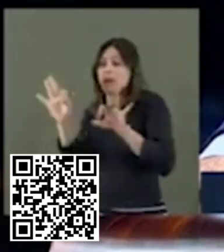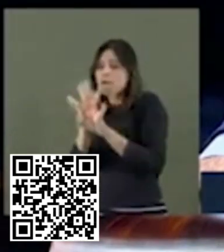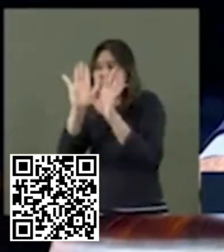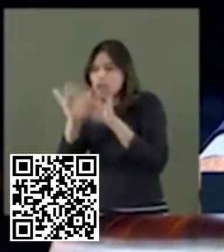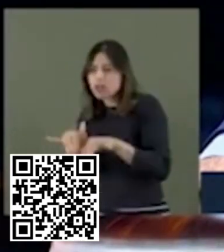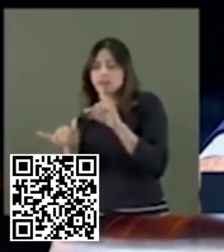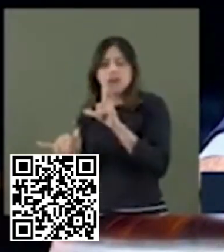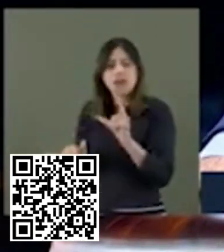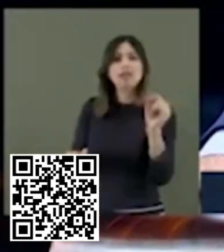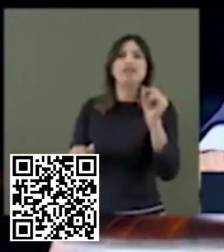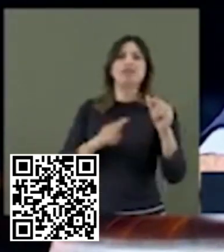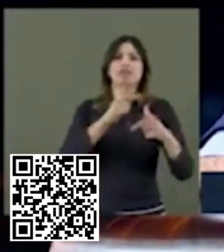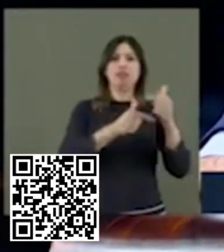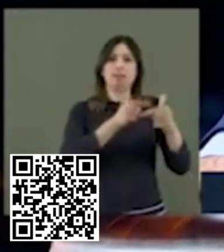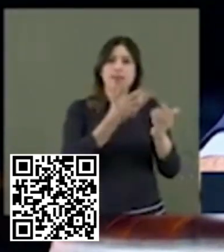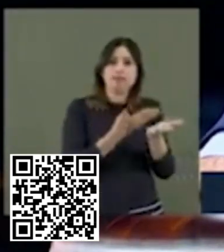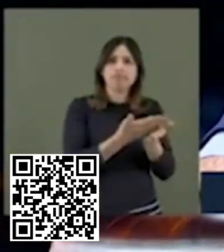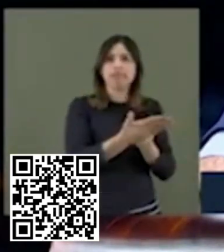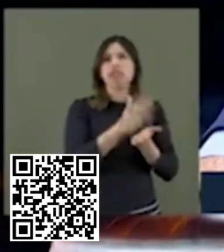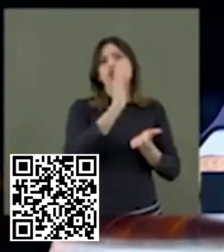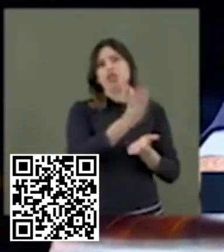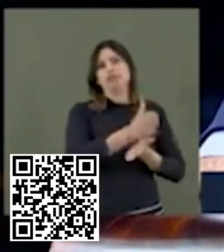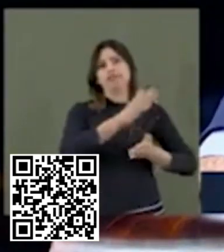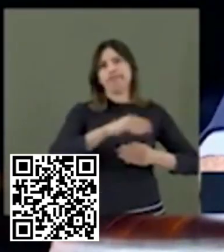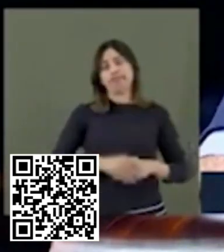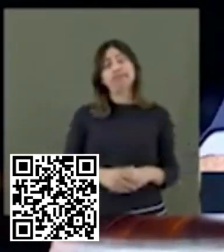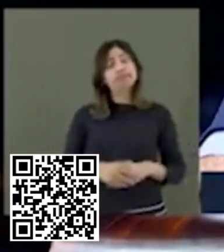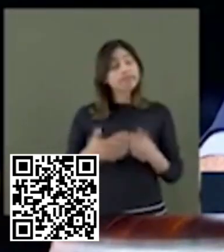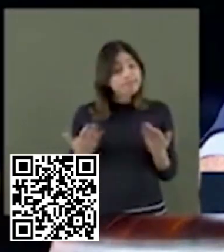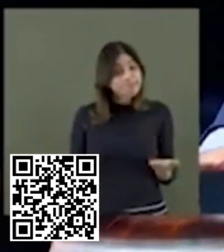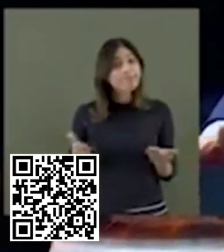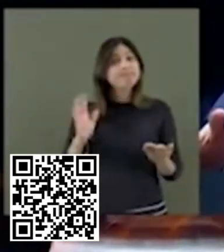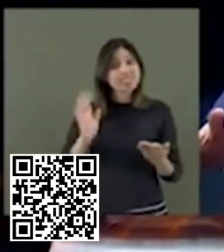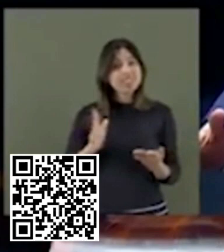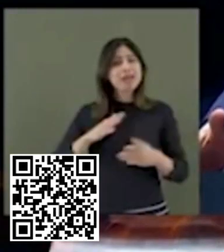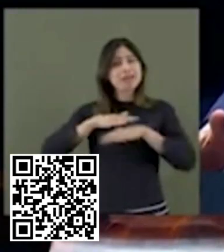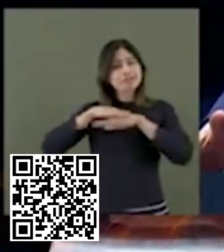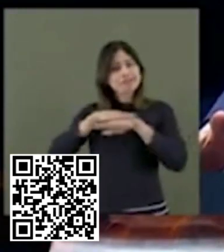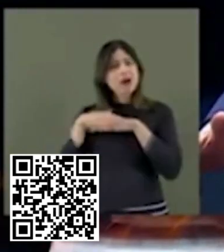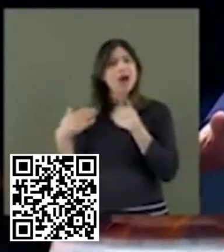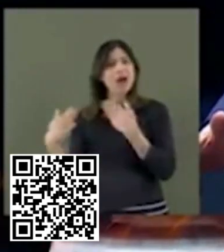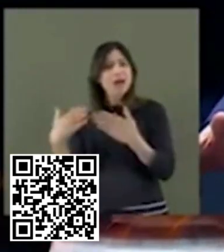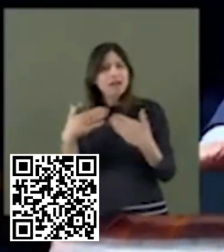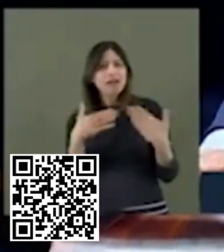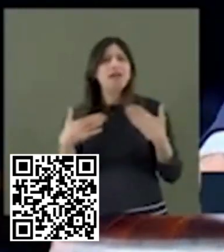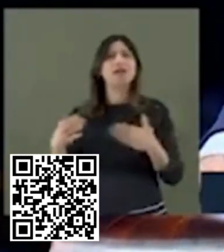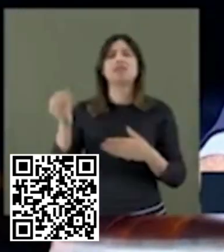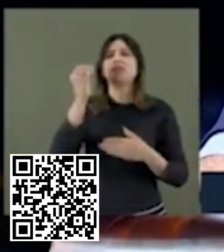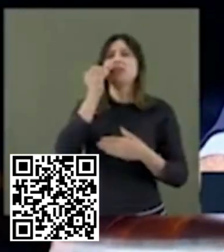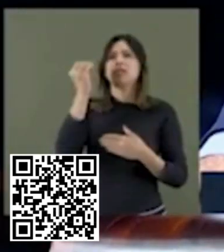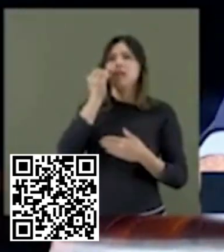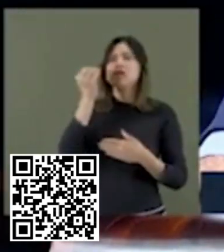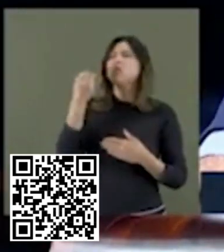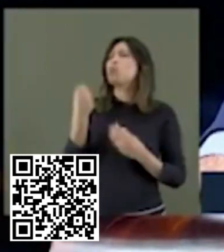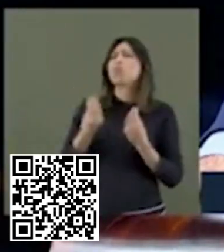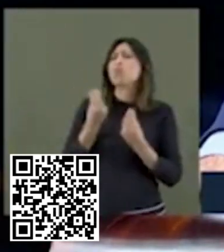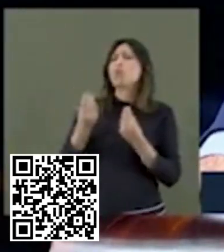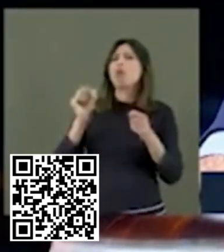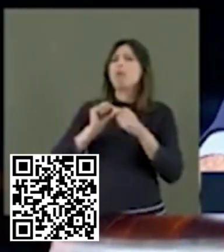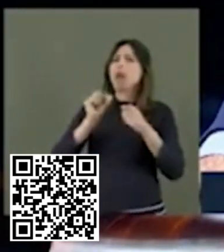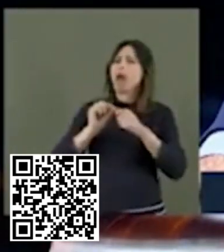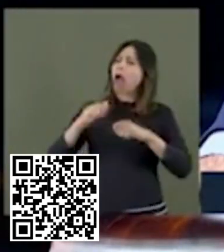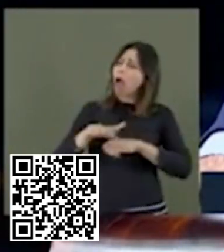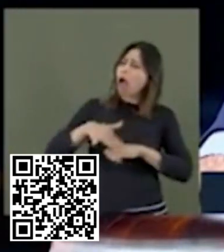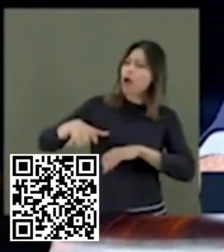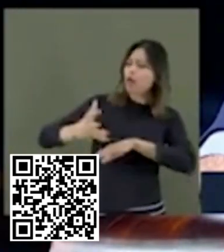hoje, e há muito tempo que a gente vem discutindo isso, é que a gente não tem mais mão de obra qualificada na educação